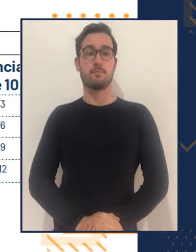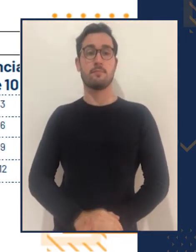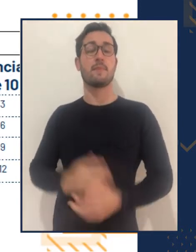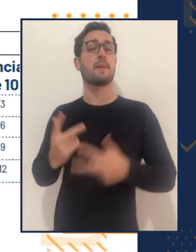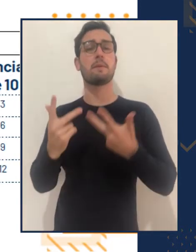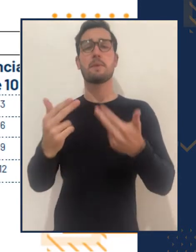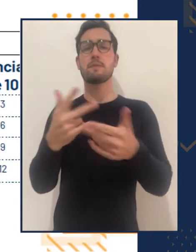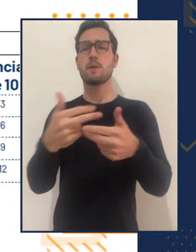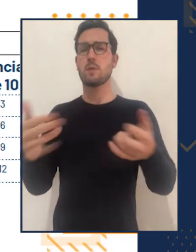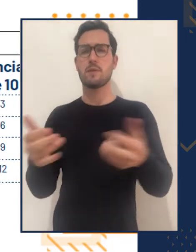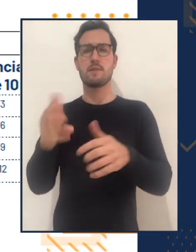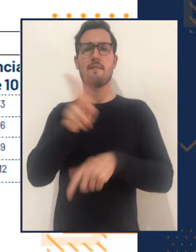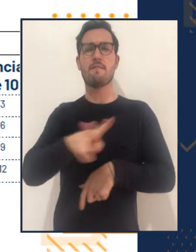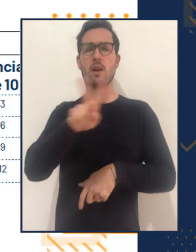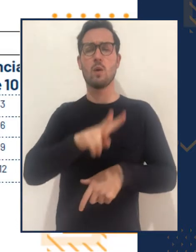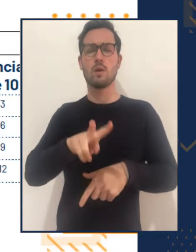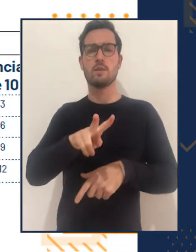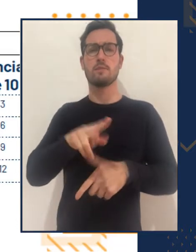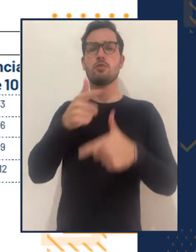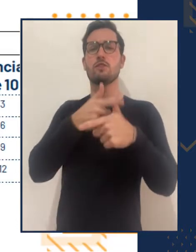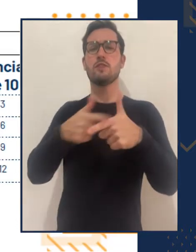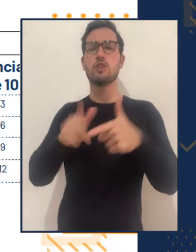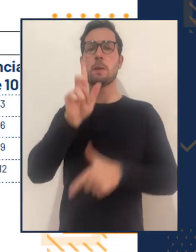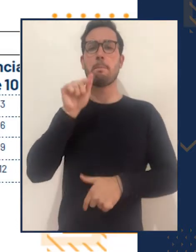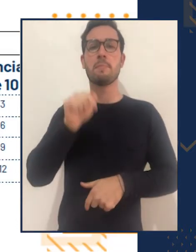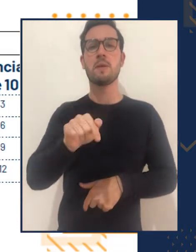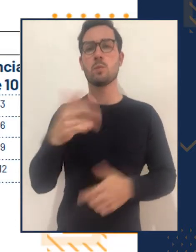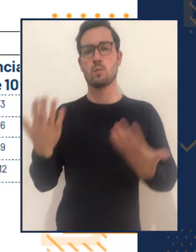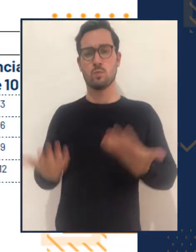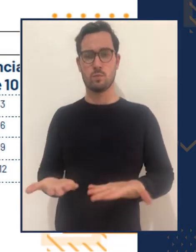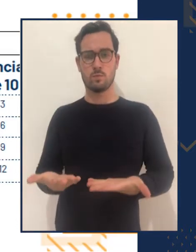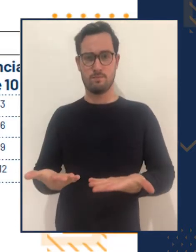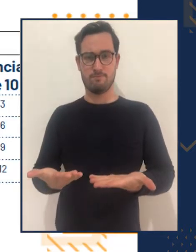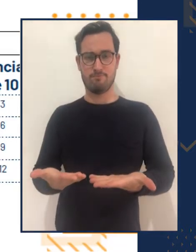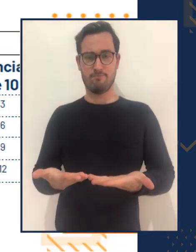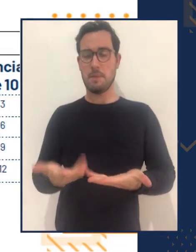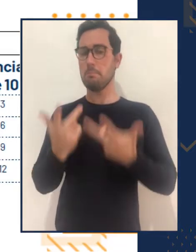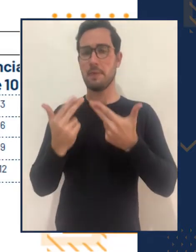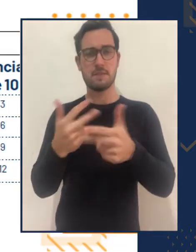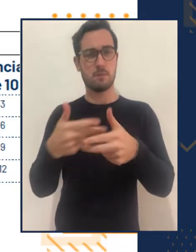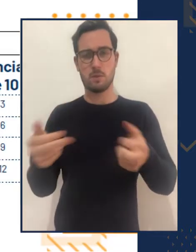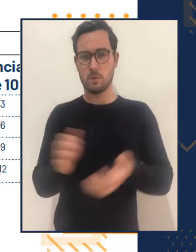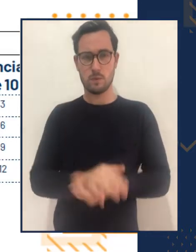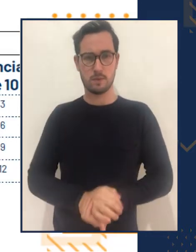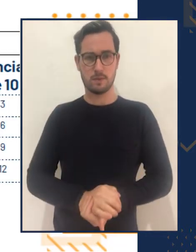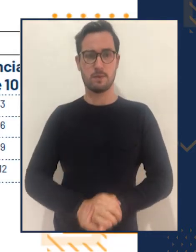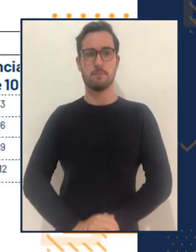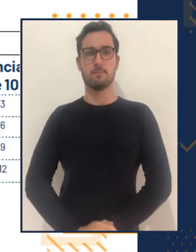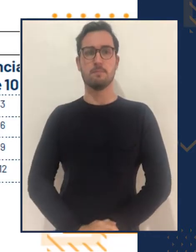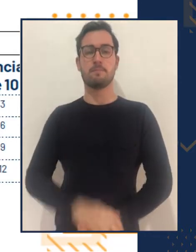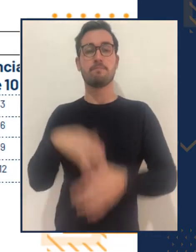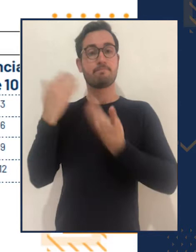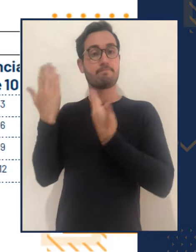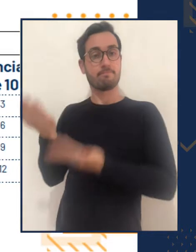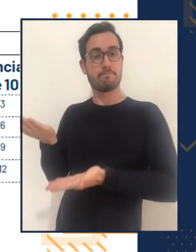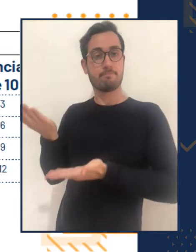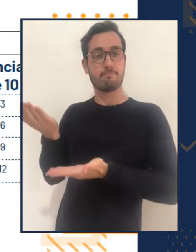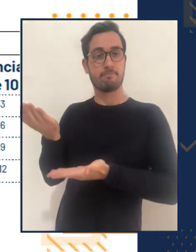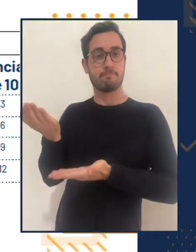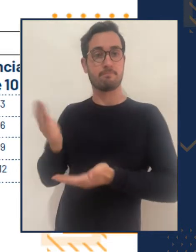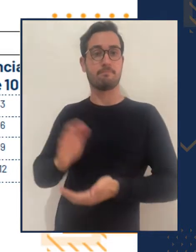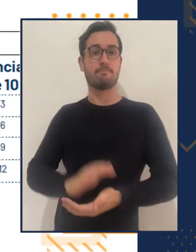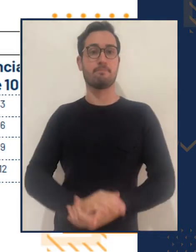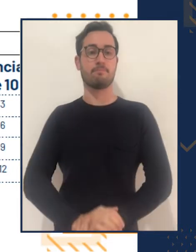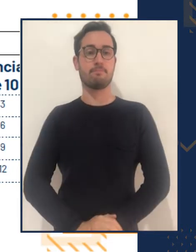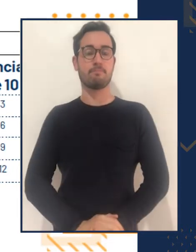coisa que pegar um valor e dividir por 1000, certo? Micro, então, mi, 10 a menos 6, então é a mesma coisa